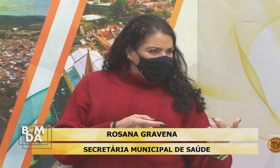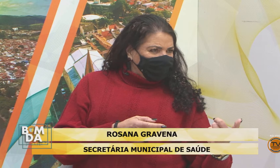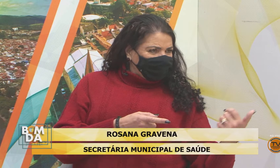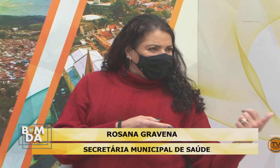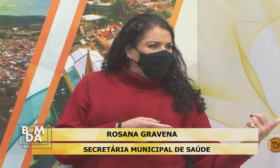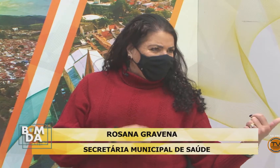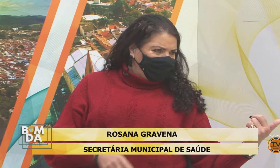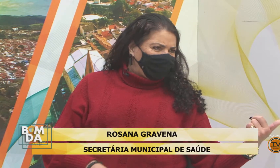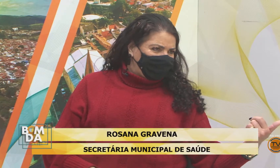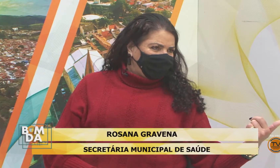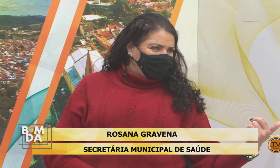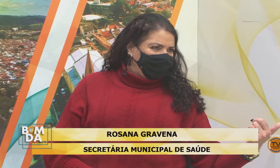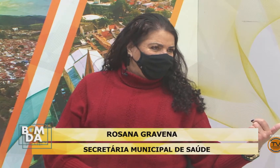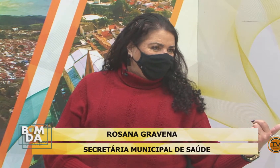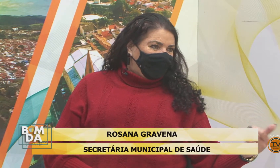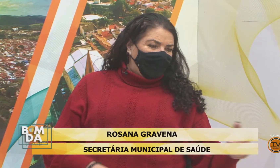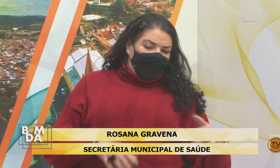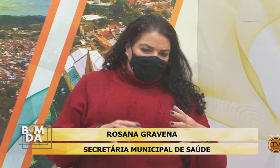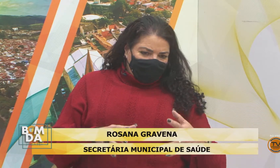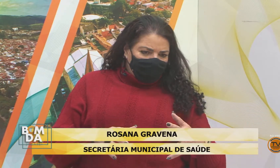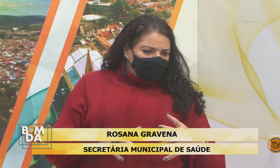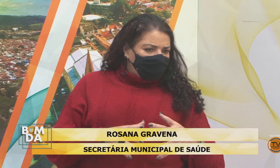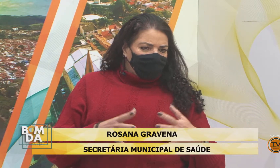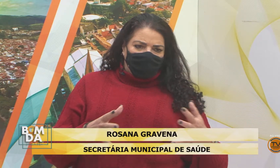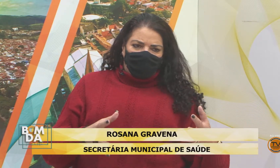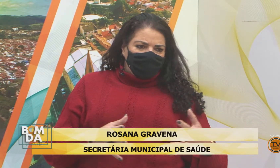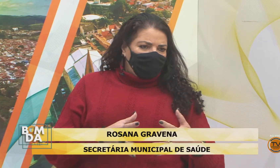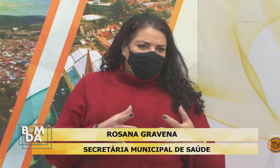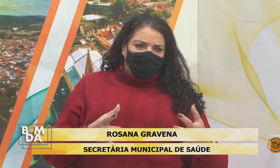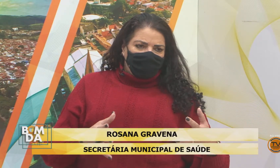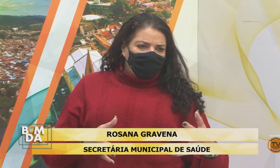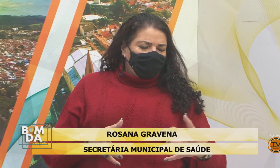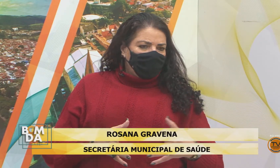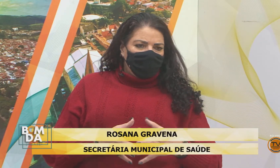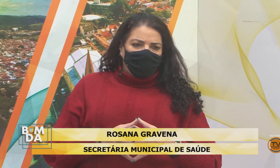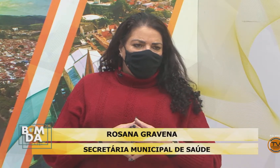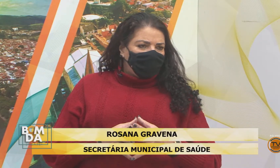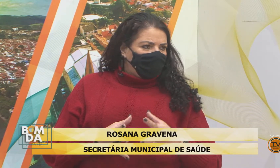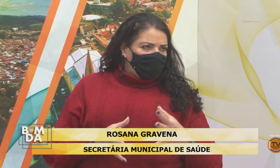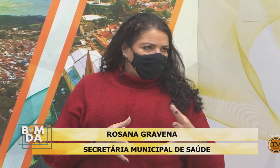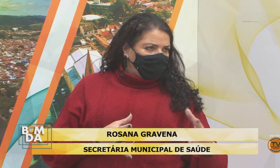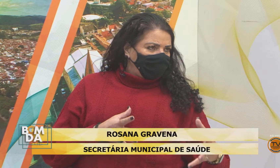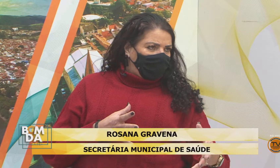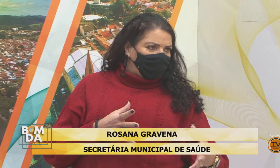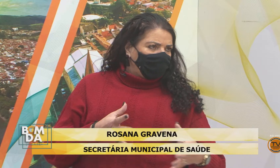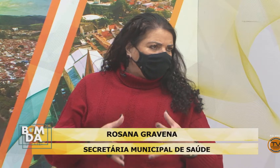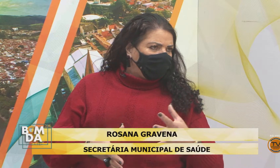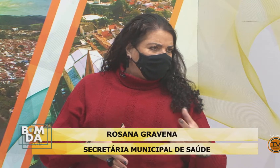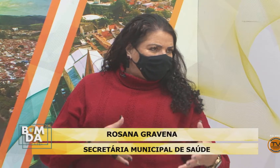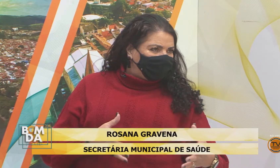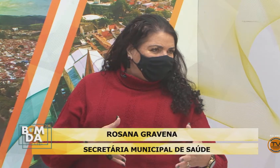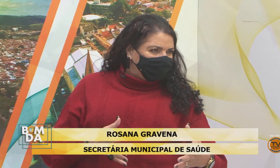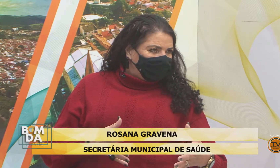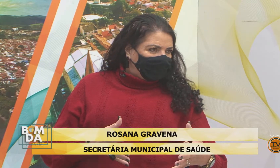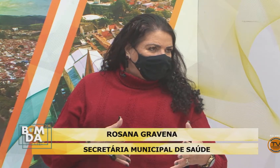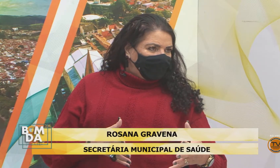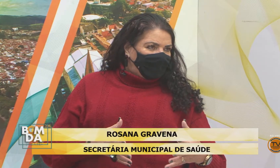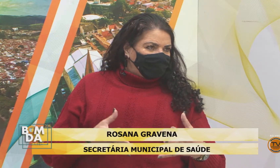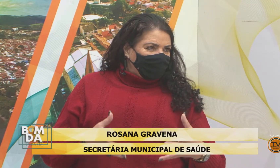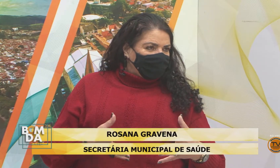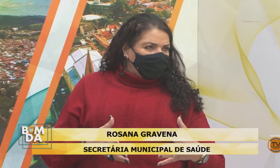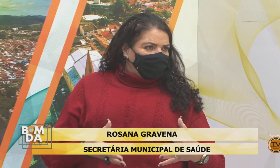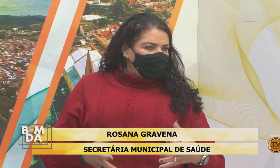problema, a prevenção, que é a educação. As outras se complementam, não tenho dúvida, o esporte, a cultura, o lazer,